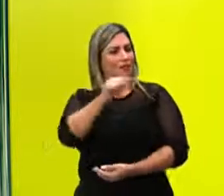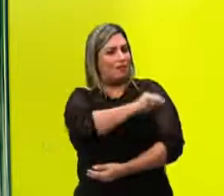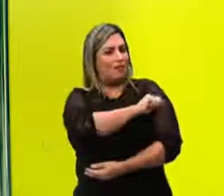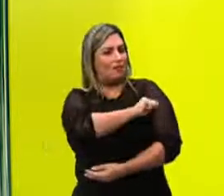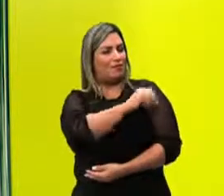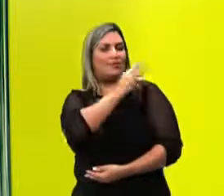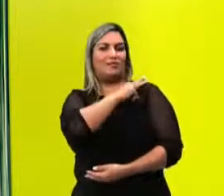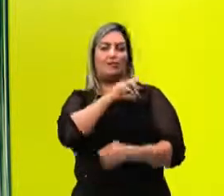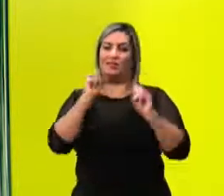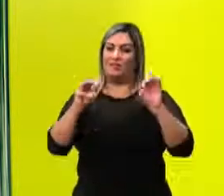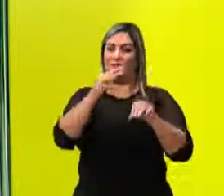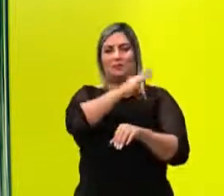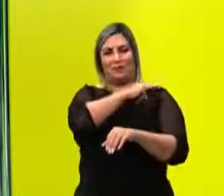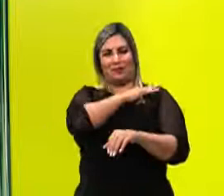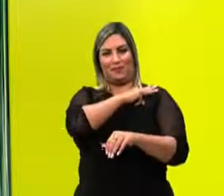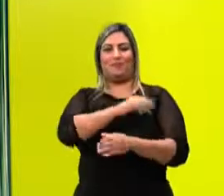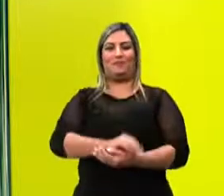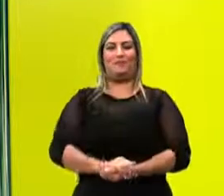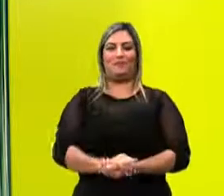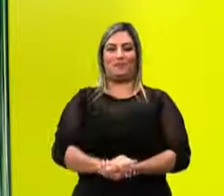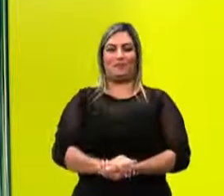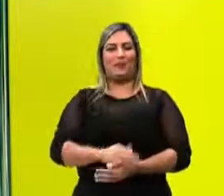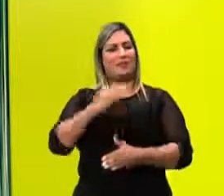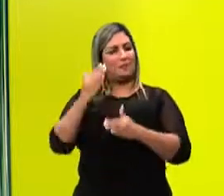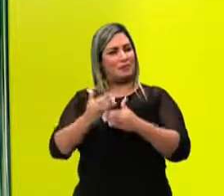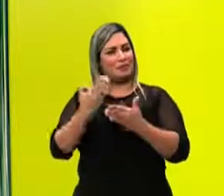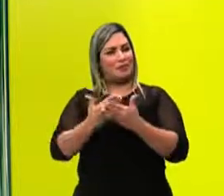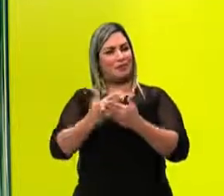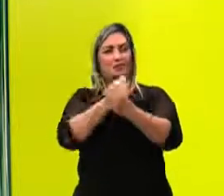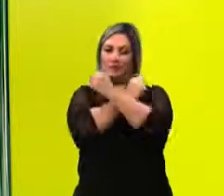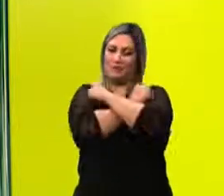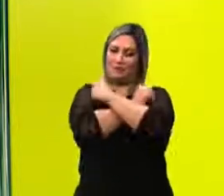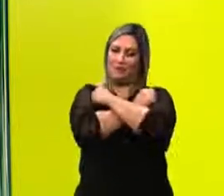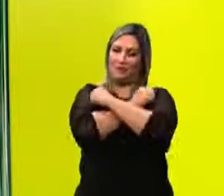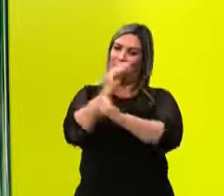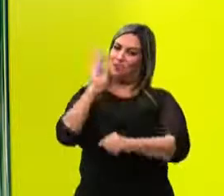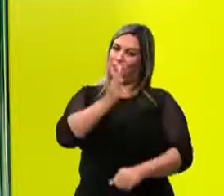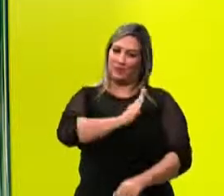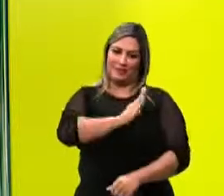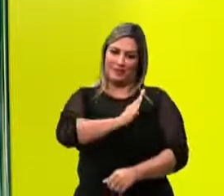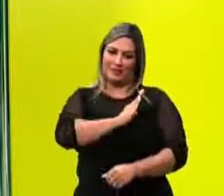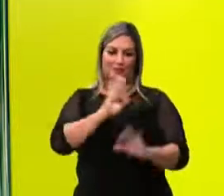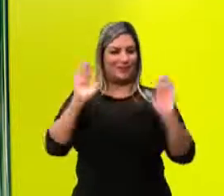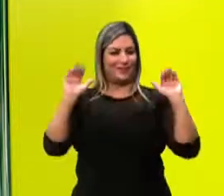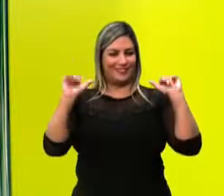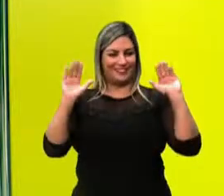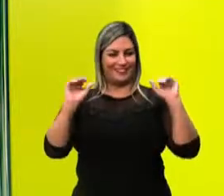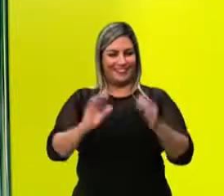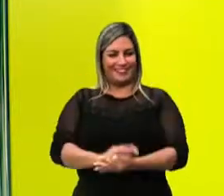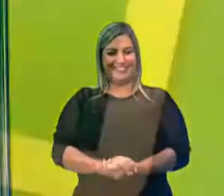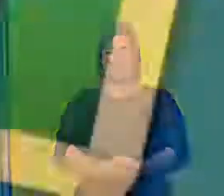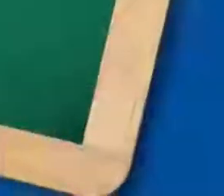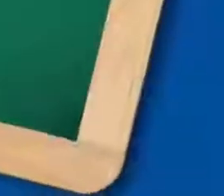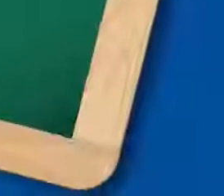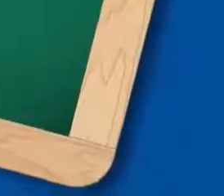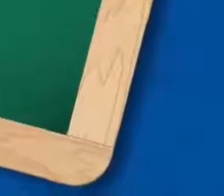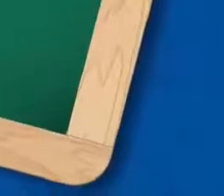você que é estudante da terceira série do ensino médio. Até a próxima, forte abraço, beijo no coração, fui galera!